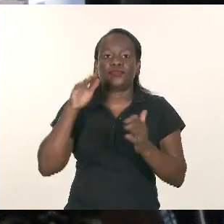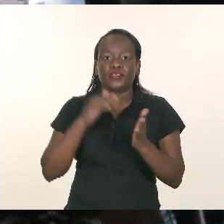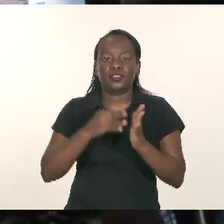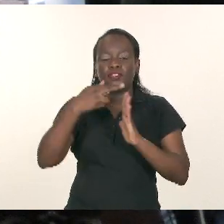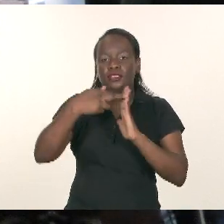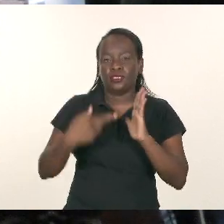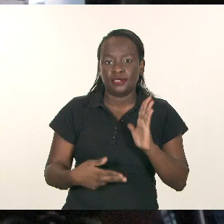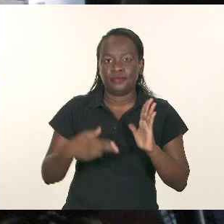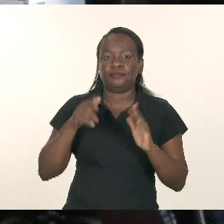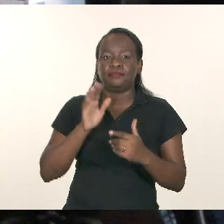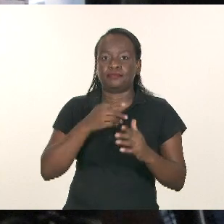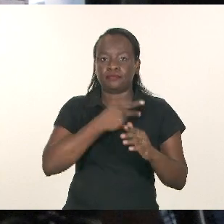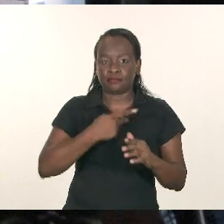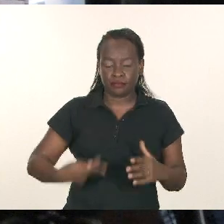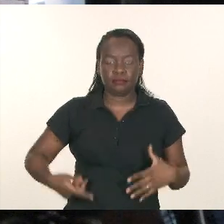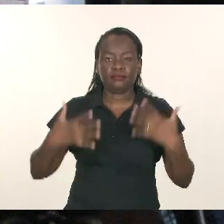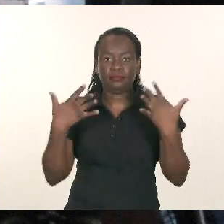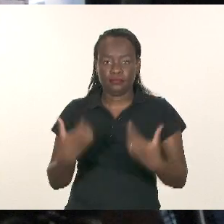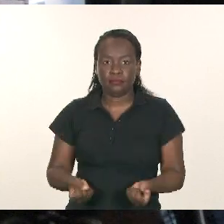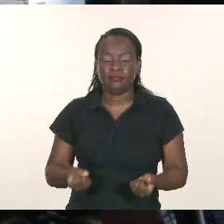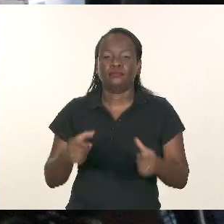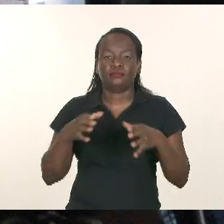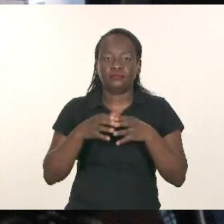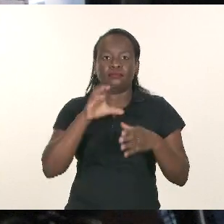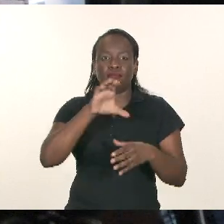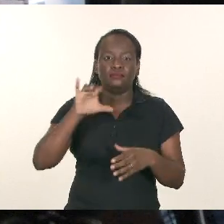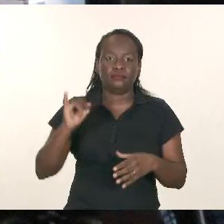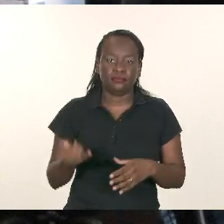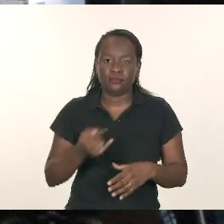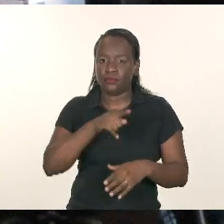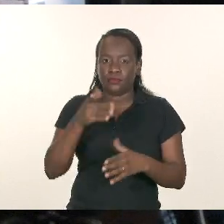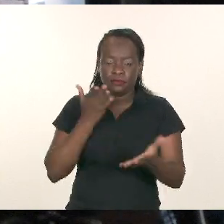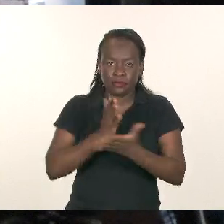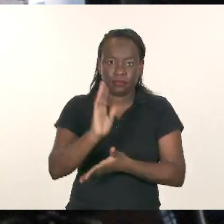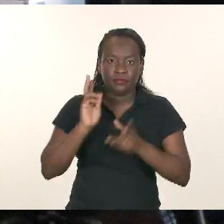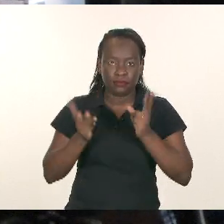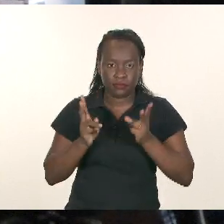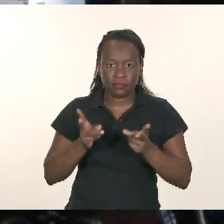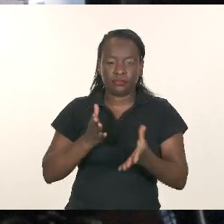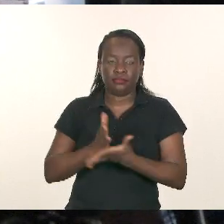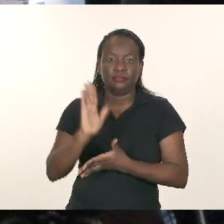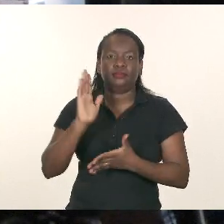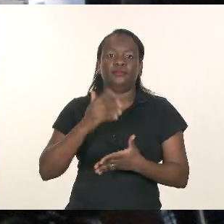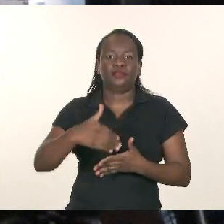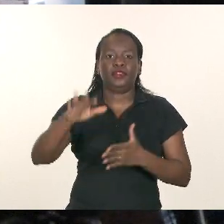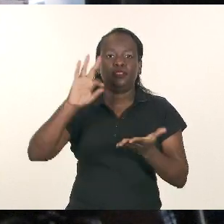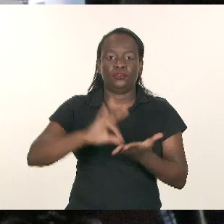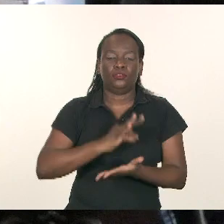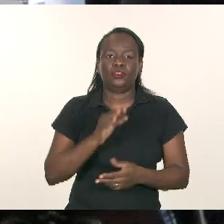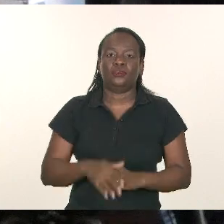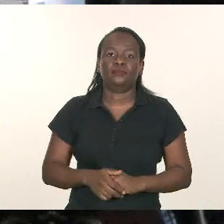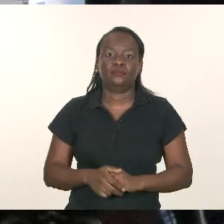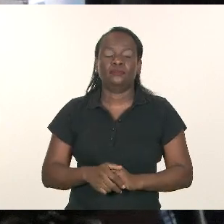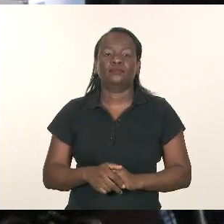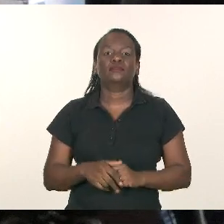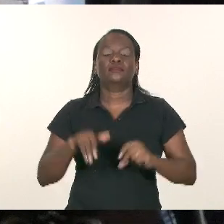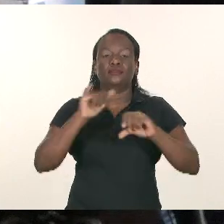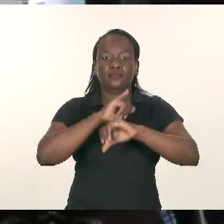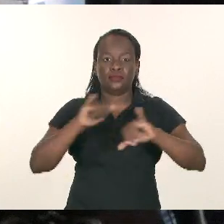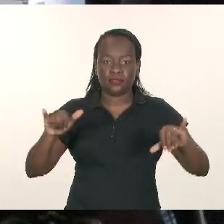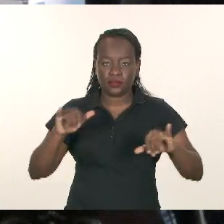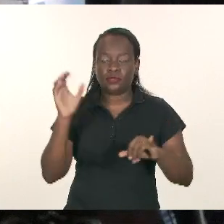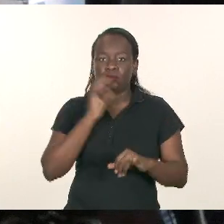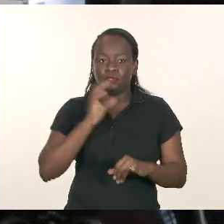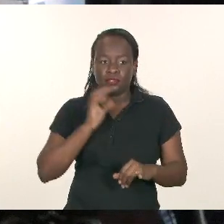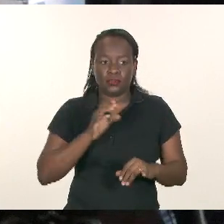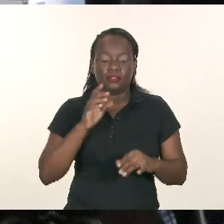final de redação que a presidência defere da Comissão de Constituição e Justiça. Senhores que aprovam permanecem como estão, aprovado, vai a autógrafo. Anuncio, em